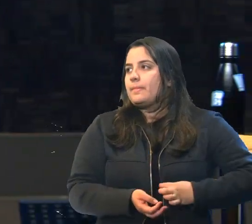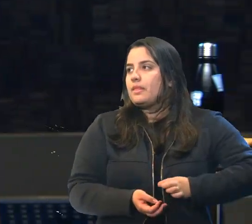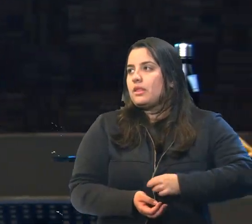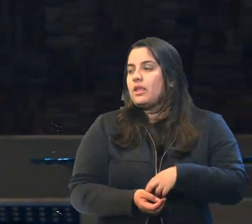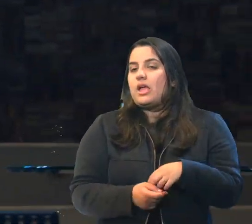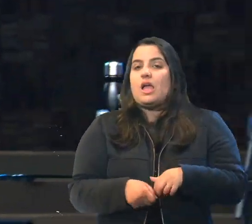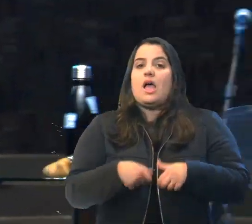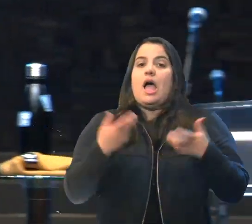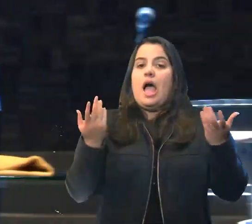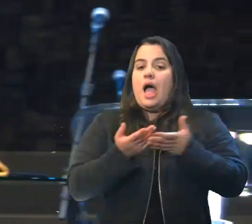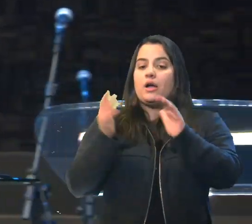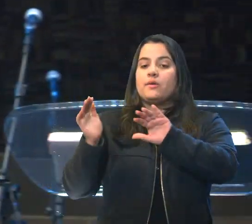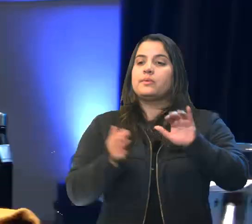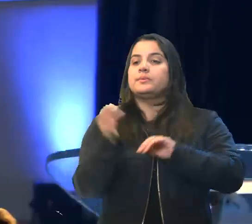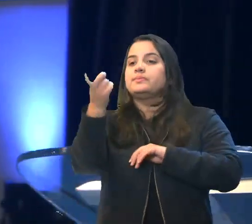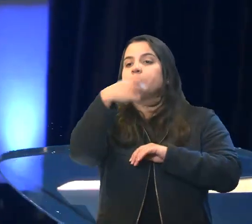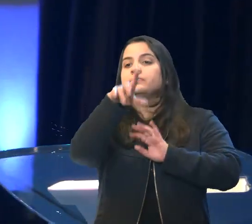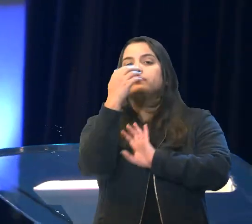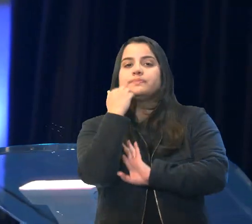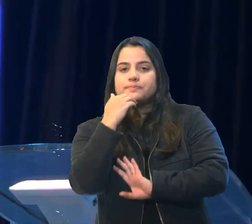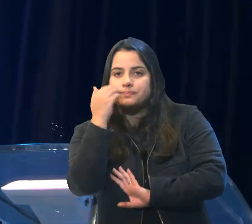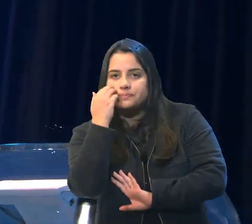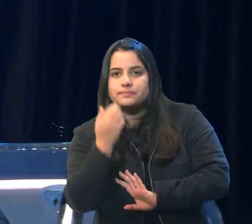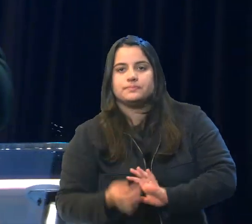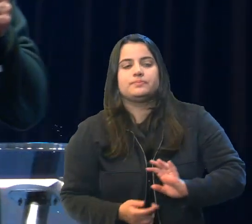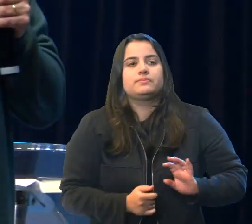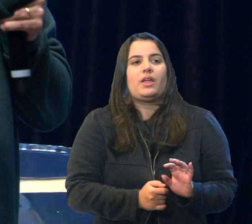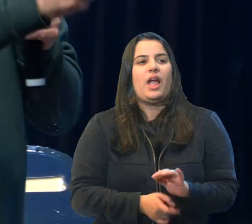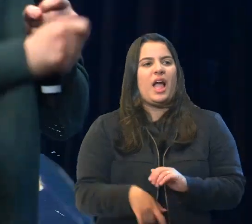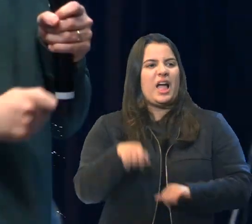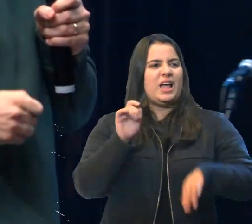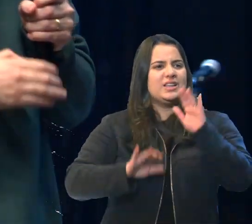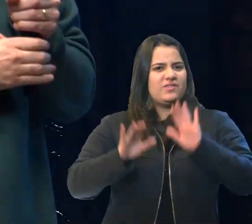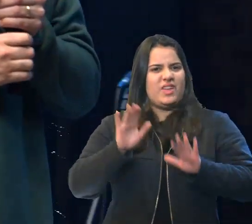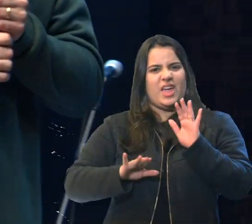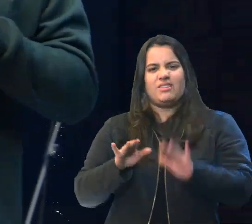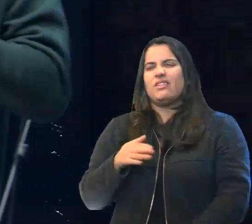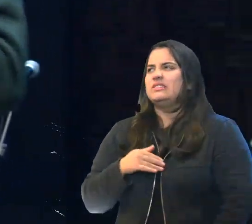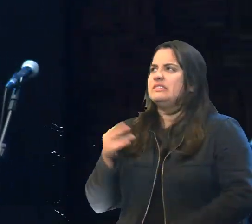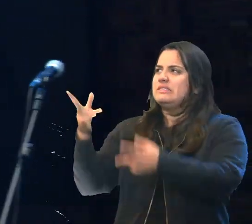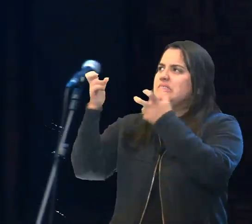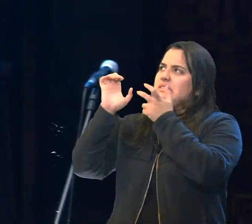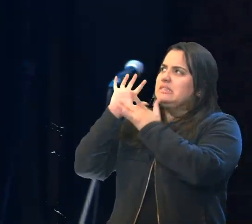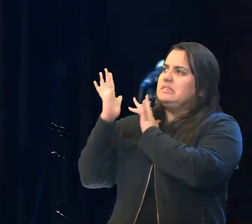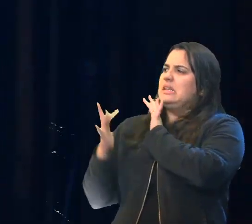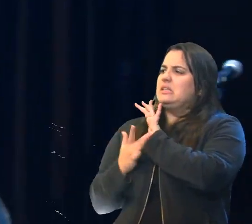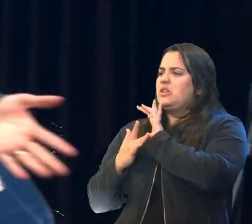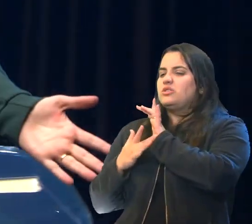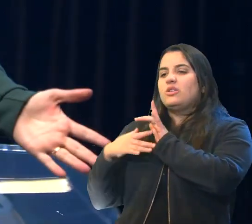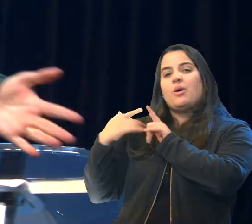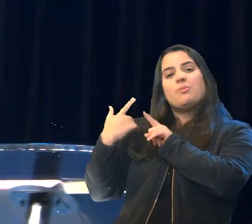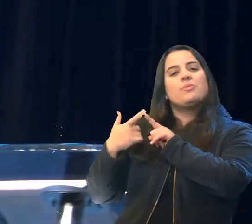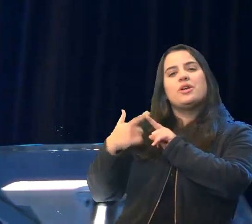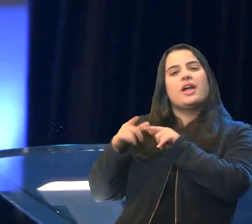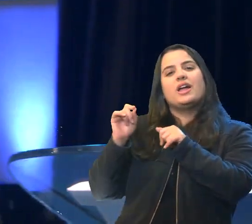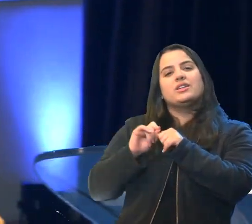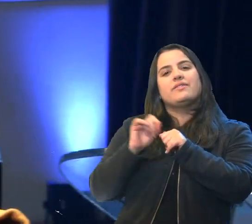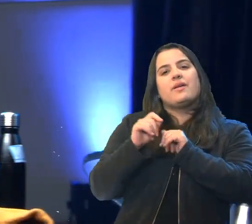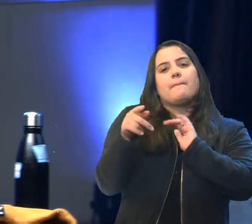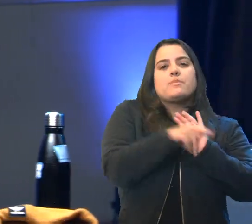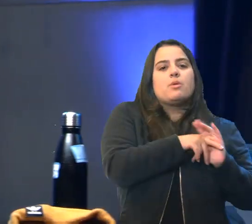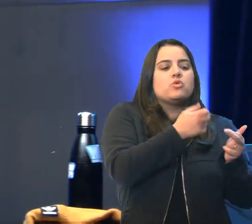Agora do lado dos adolescentes. Às vezes a gente não vê Jesus porque a gente está fazendo atividades da